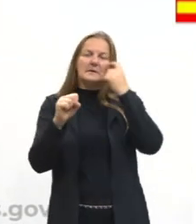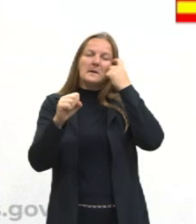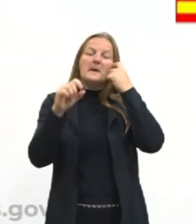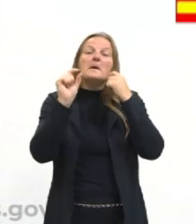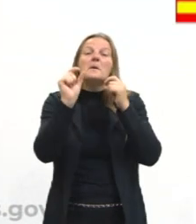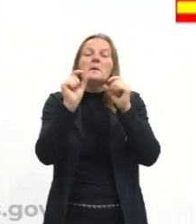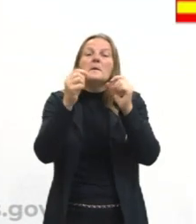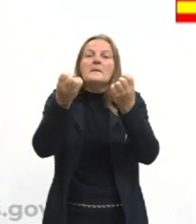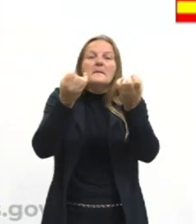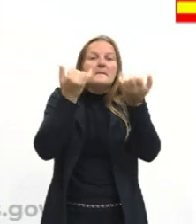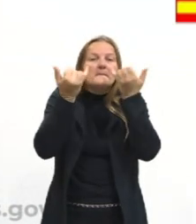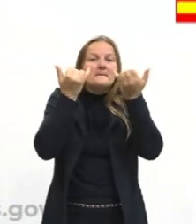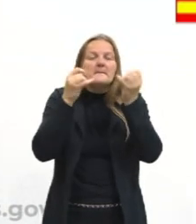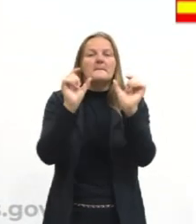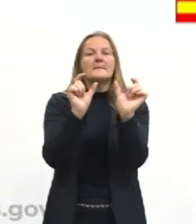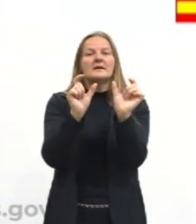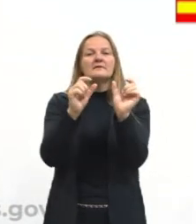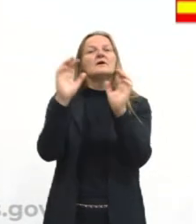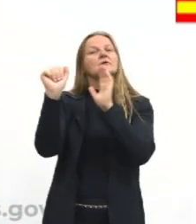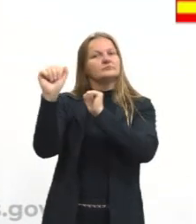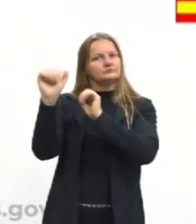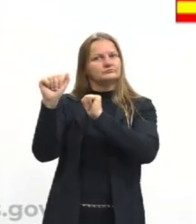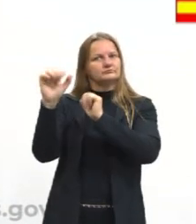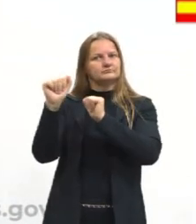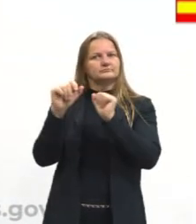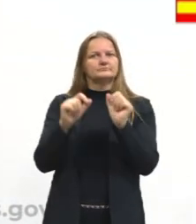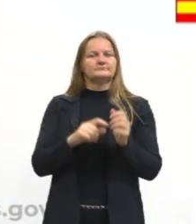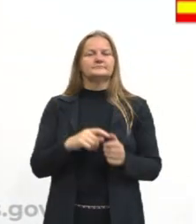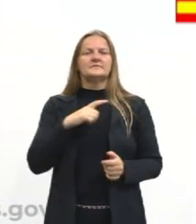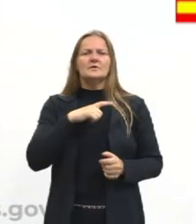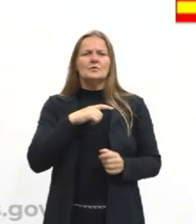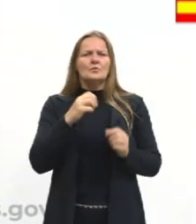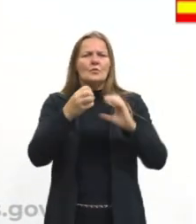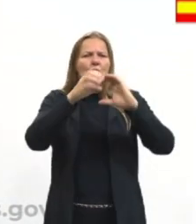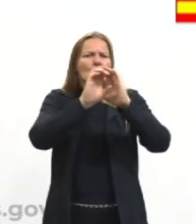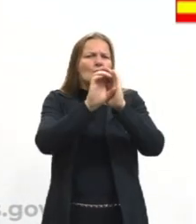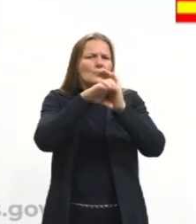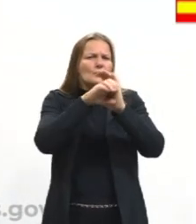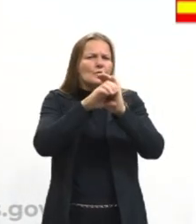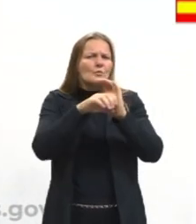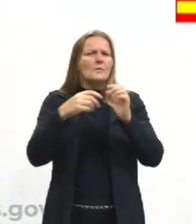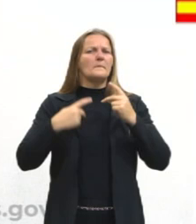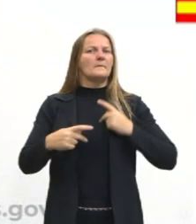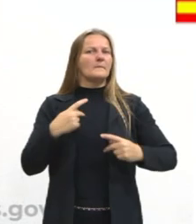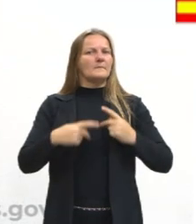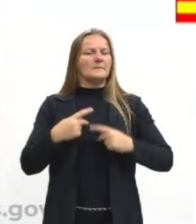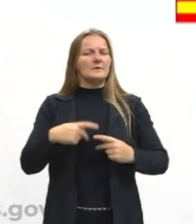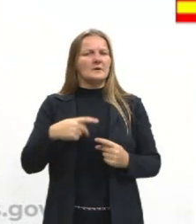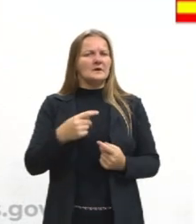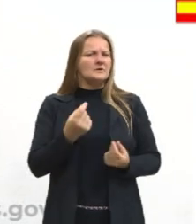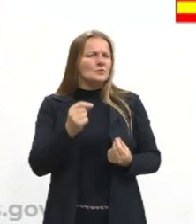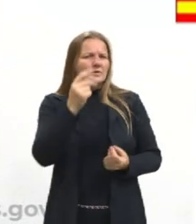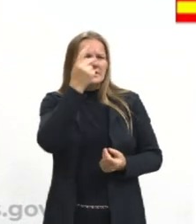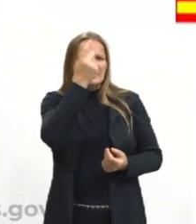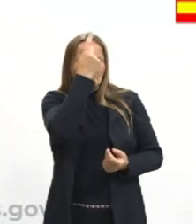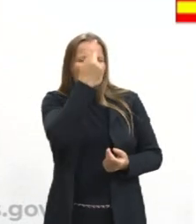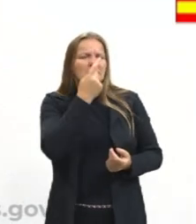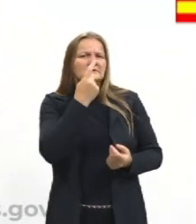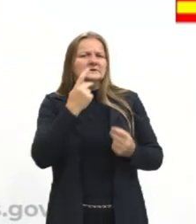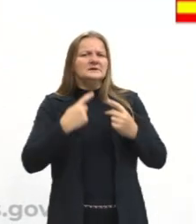formação de palavra existente na língua espanhola na concepção da personagem o sentido do